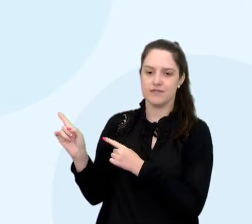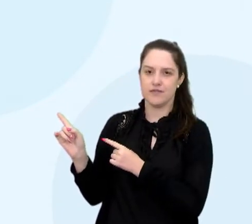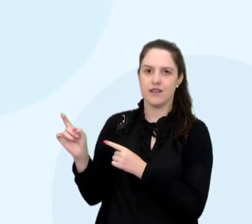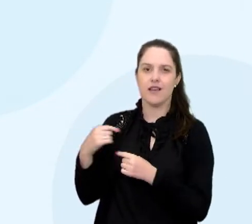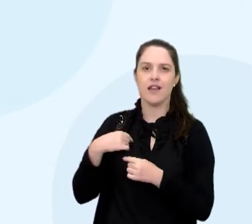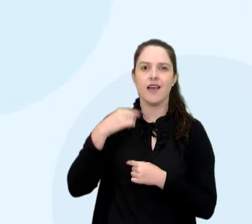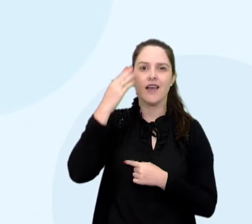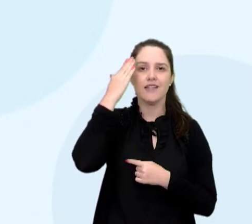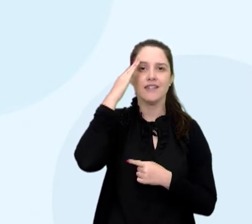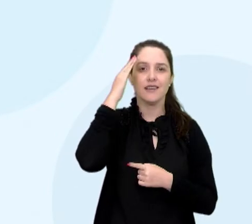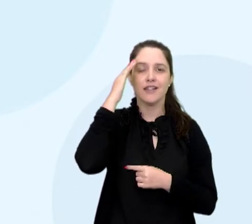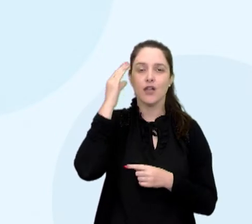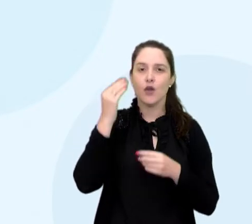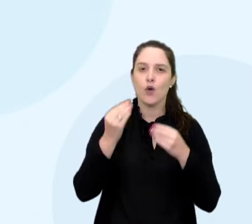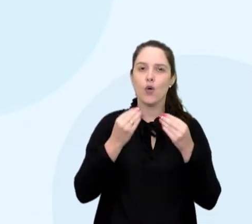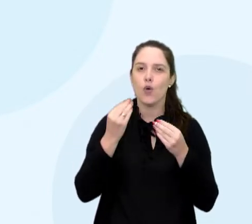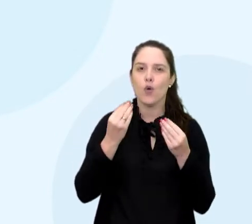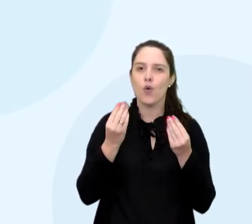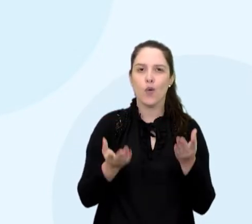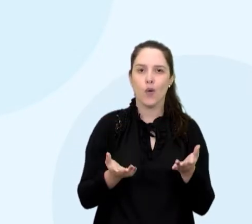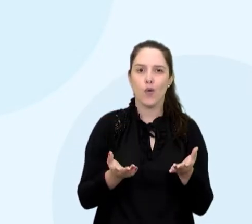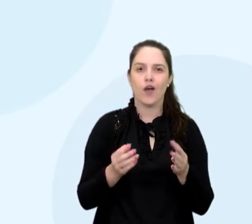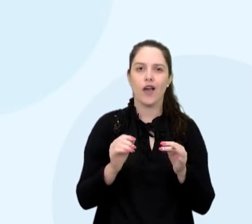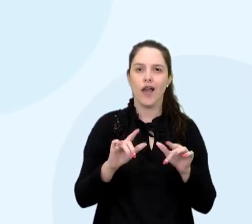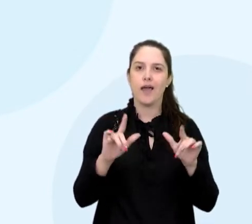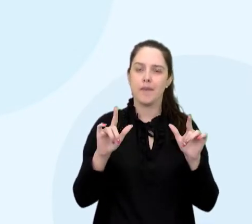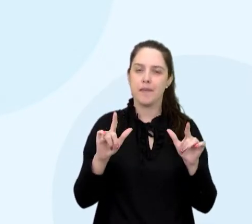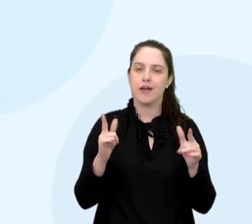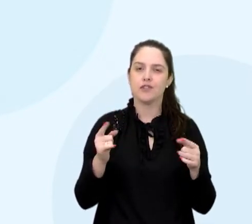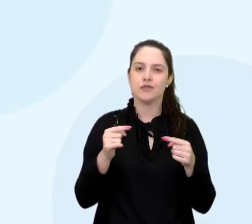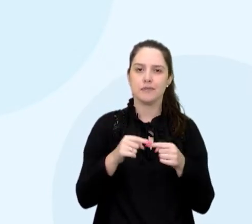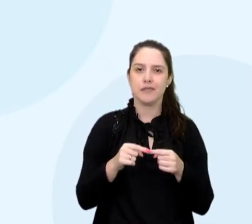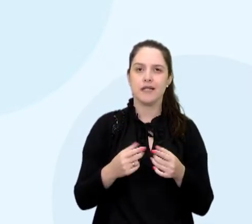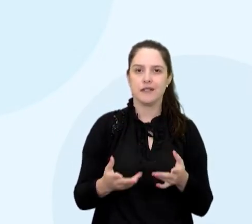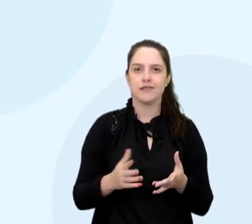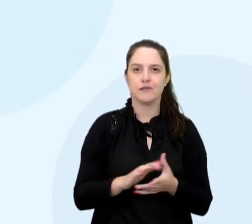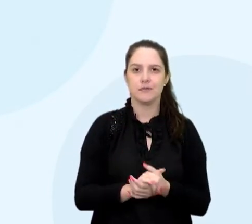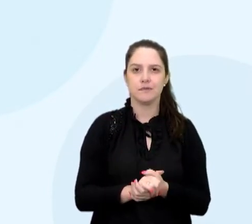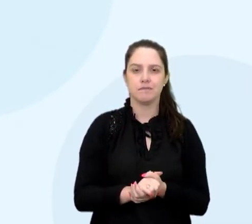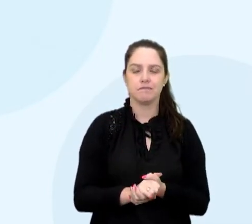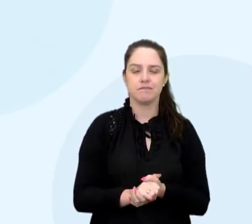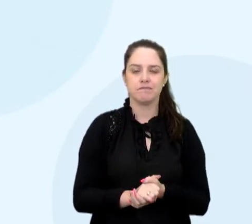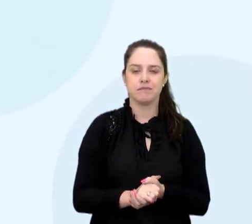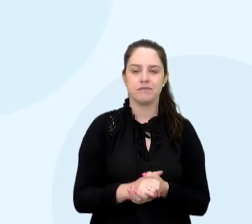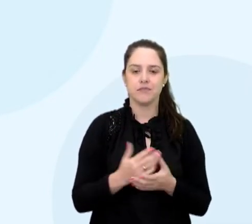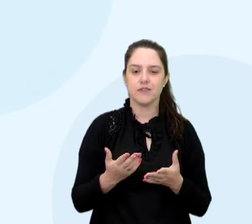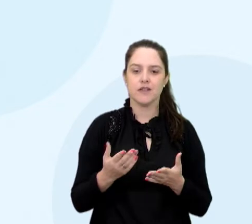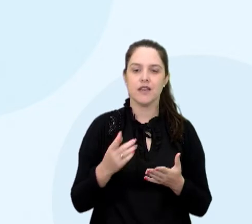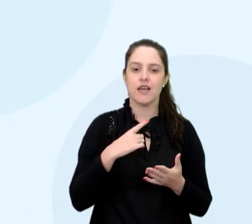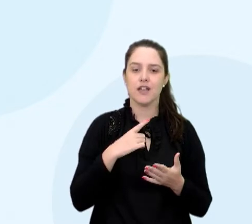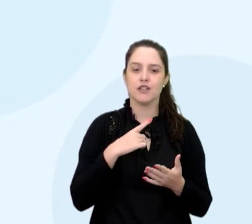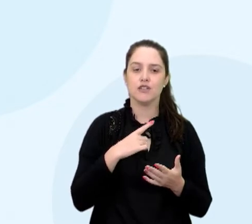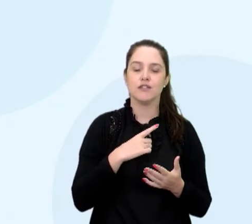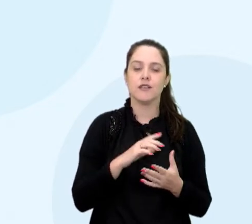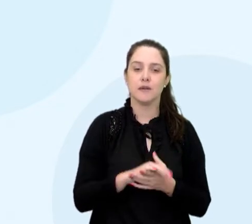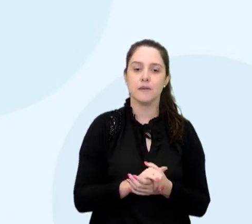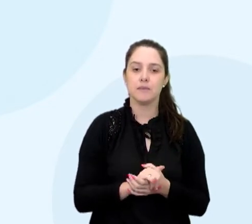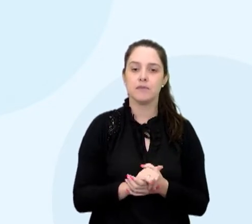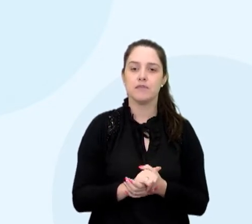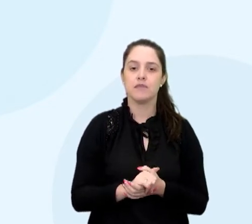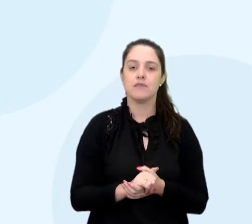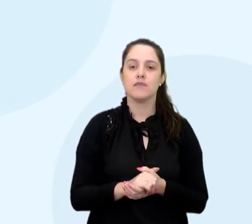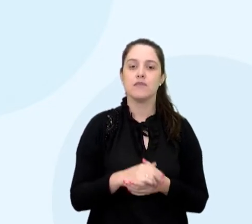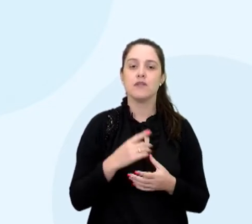entender mais ou menos como que funciona. Eu peguei uma imagem que já existia, né? Lá, aquelas imagens liberadas que a gente tem. E aí eu coloquei,